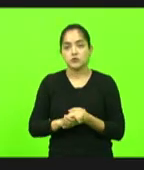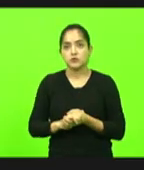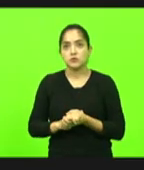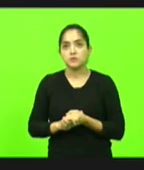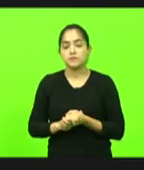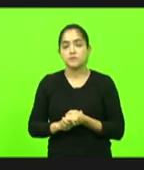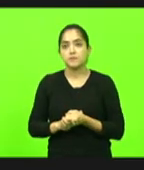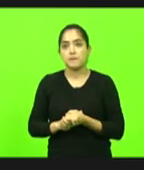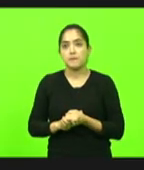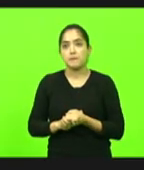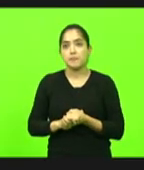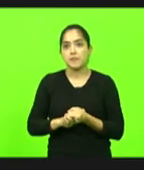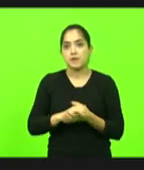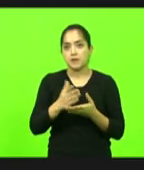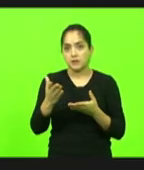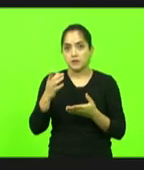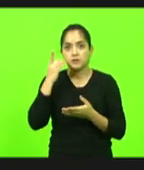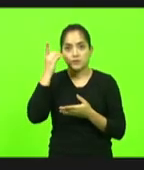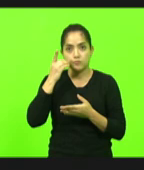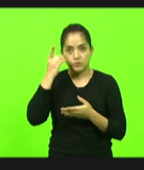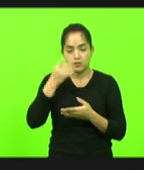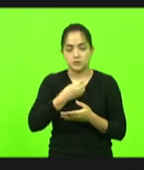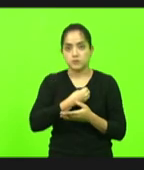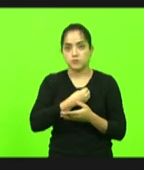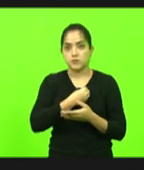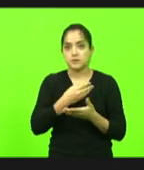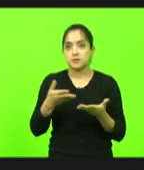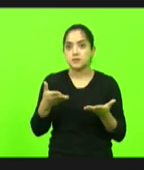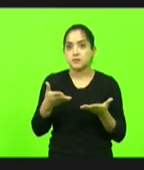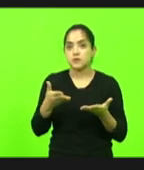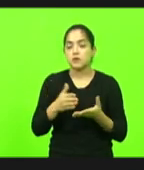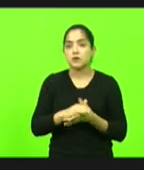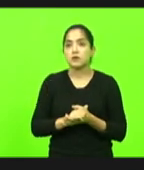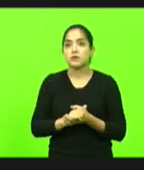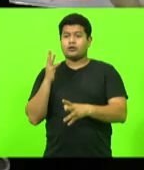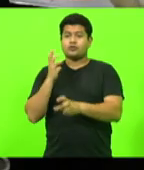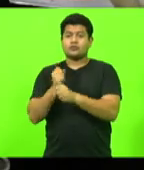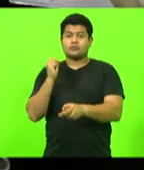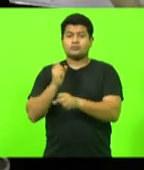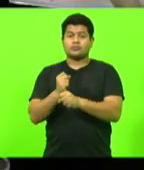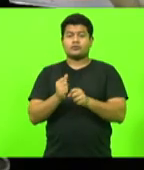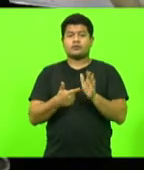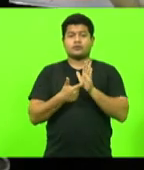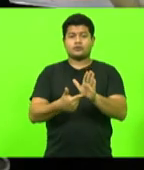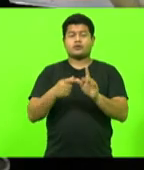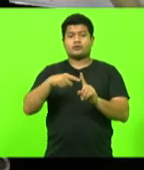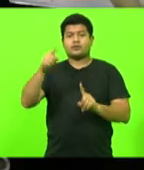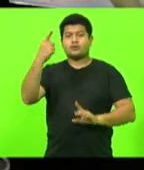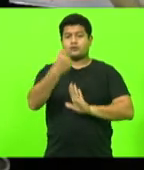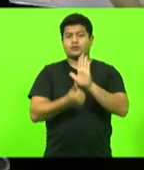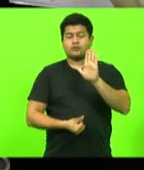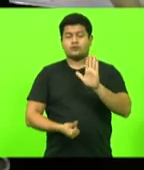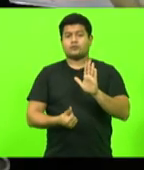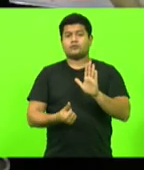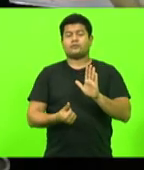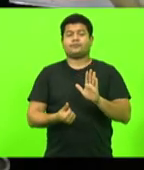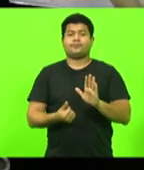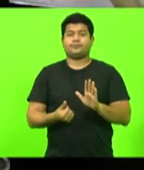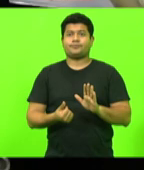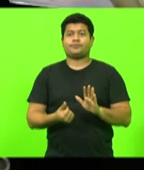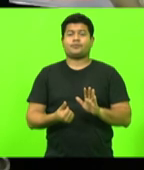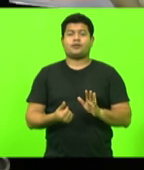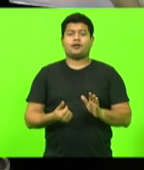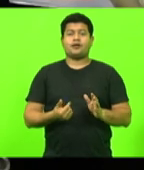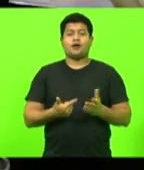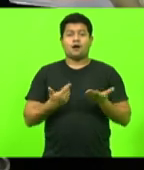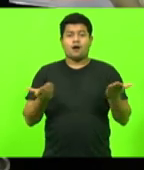em sua análise, reiterou ainda que a construção da proposta teve como base manifestações e explicações técnicas sobre os indicativos orçamentários